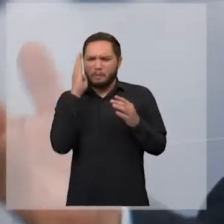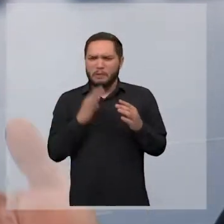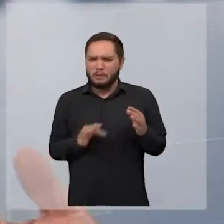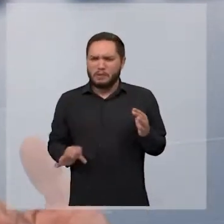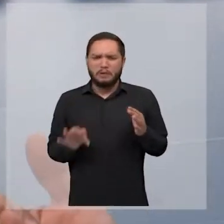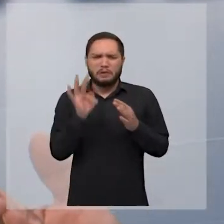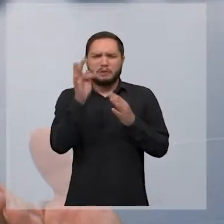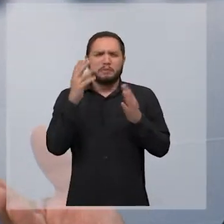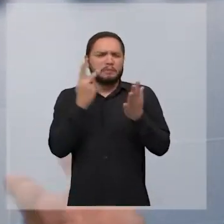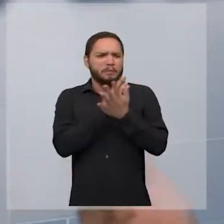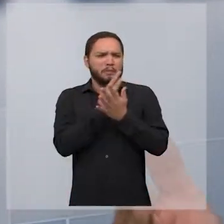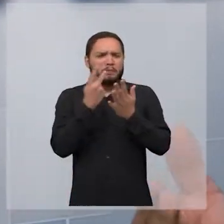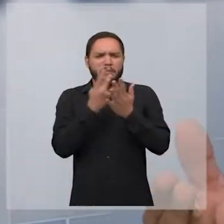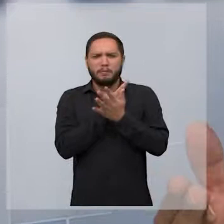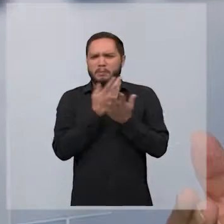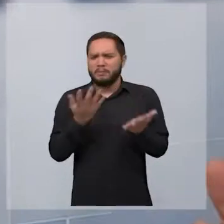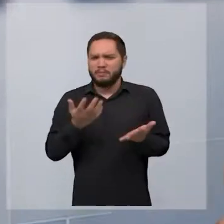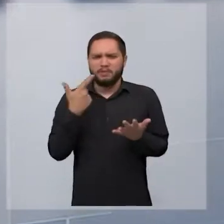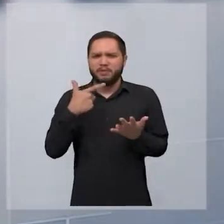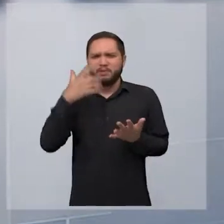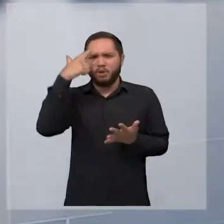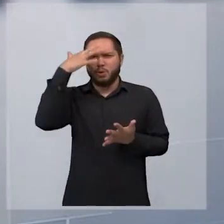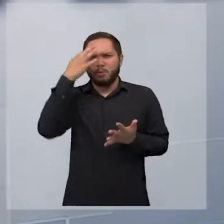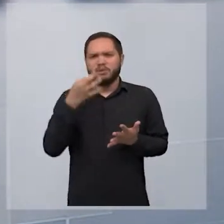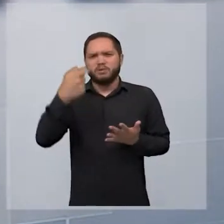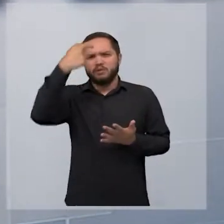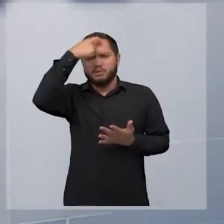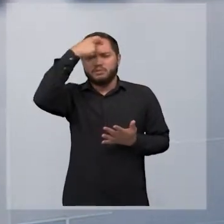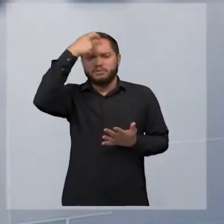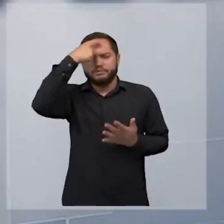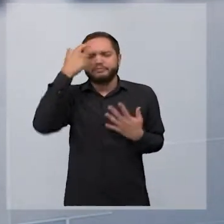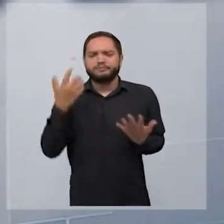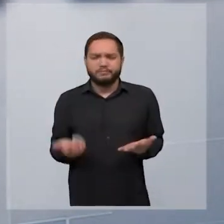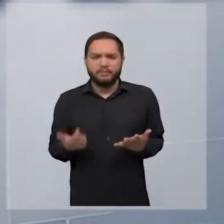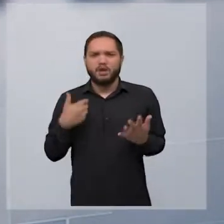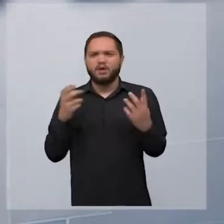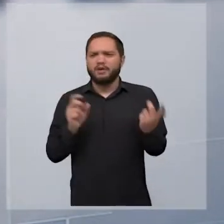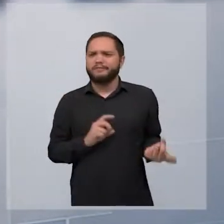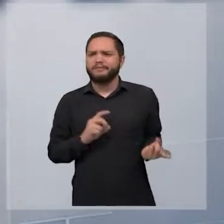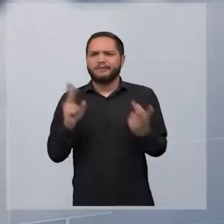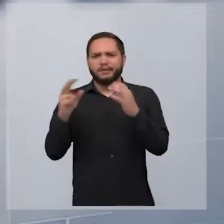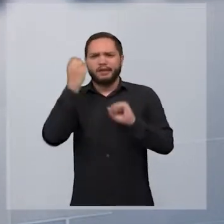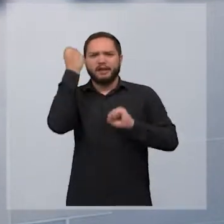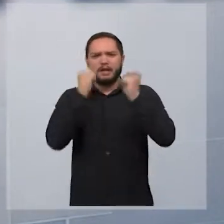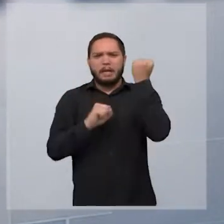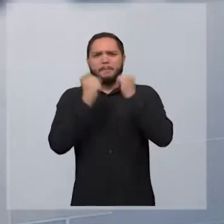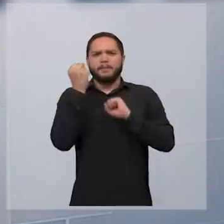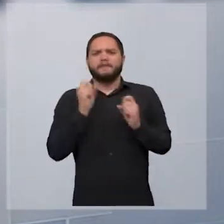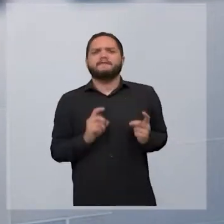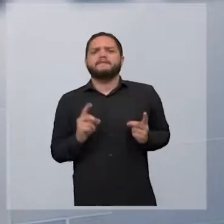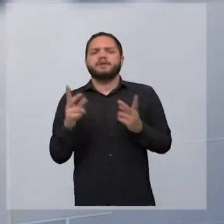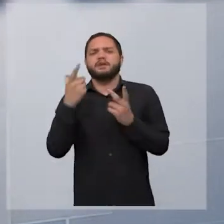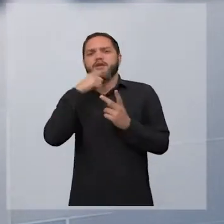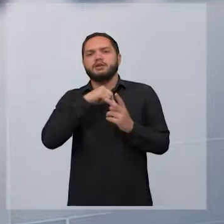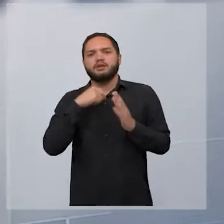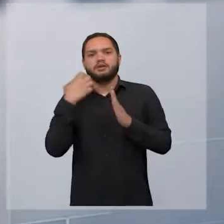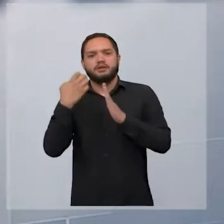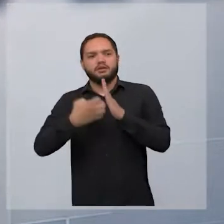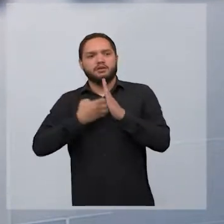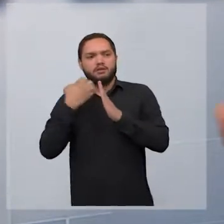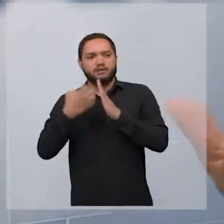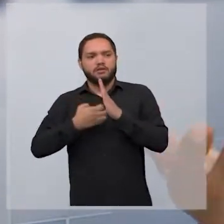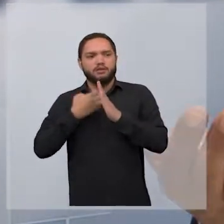imensas do pré-sal e agora vamos vender as nossas refinarias para quem? Para as petrolíferas